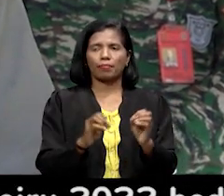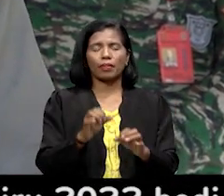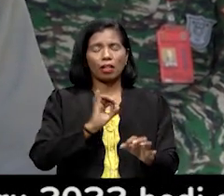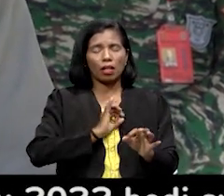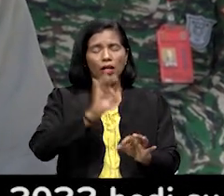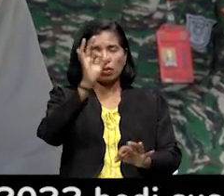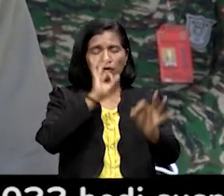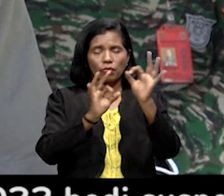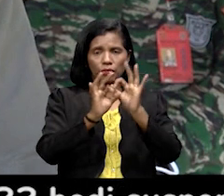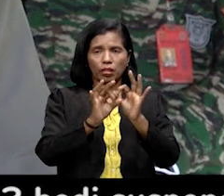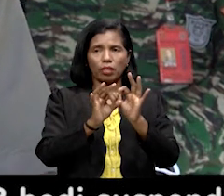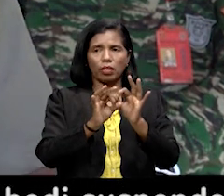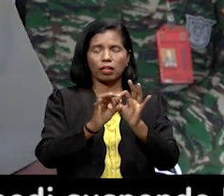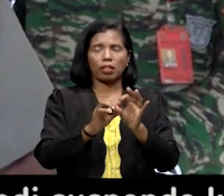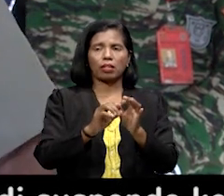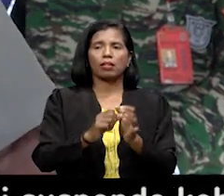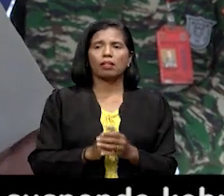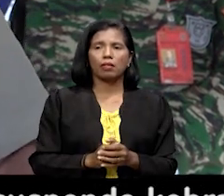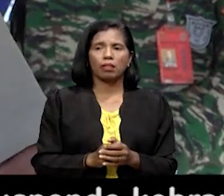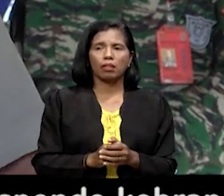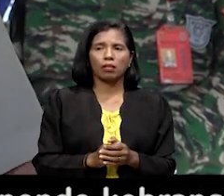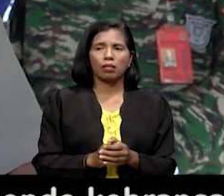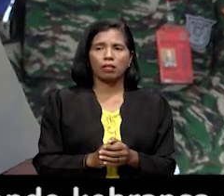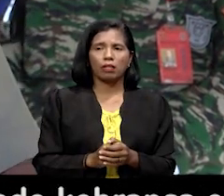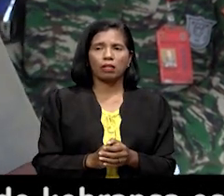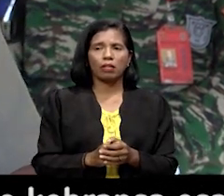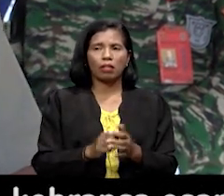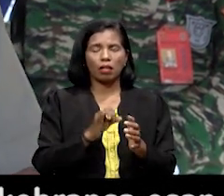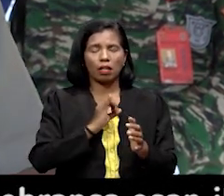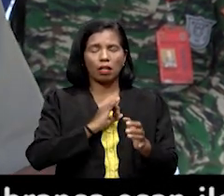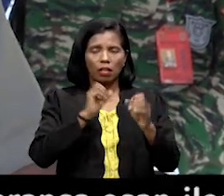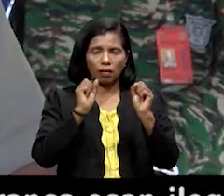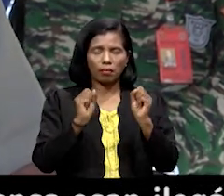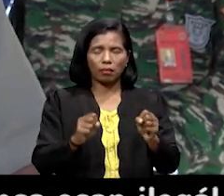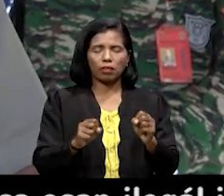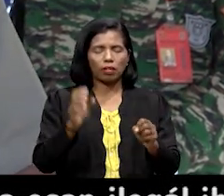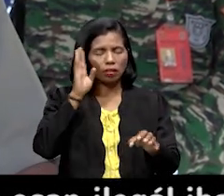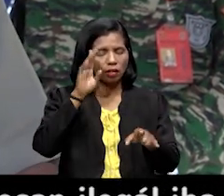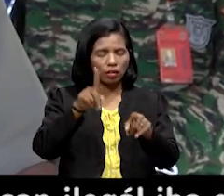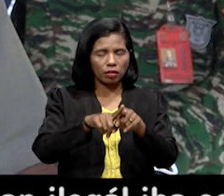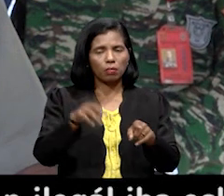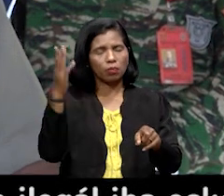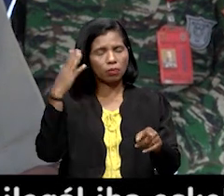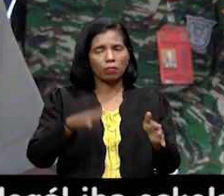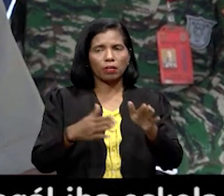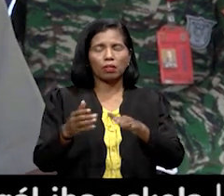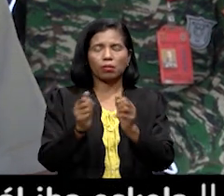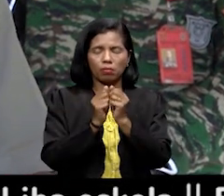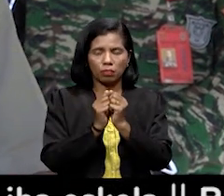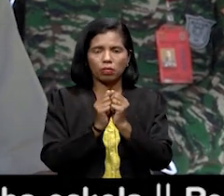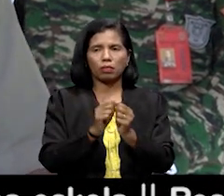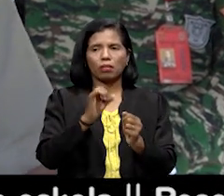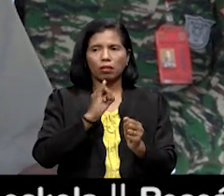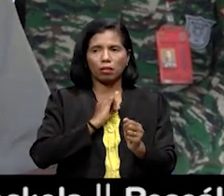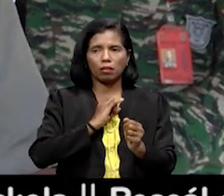au candidatan, sau dos ferraz, o nia alin sira nebe mateona, amuto ko hau. E povo